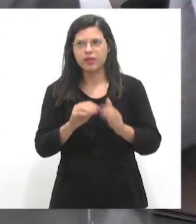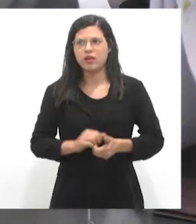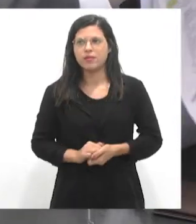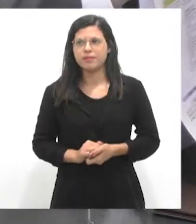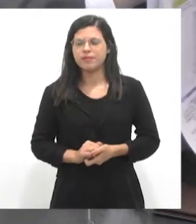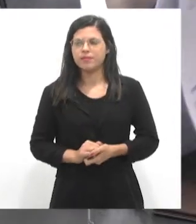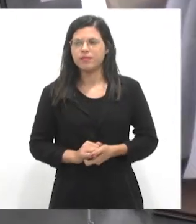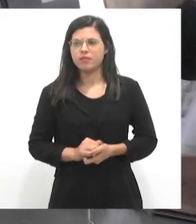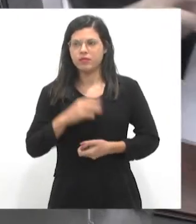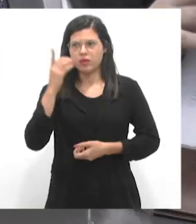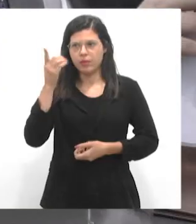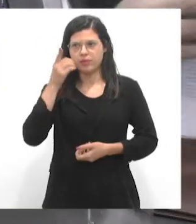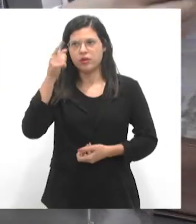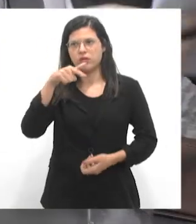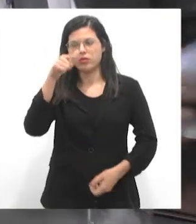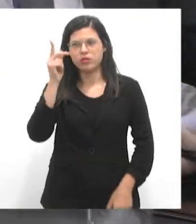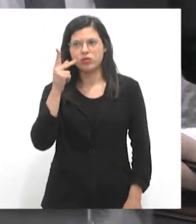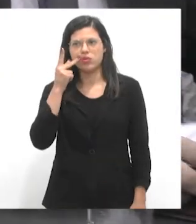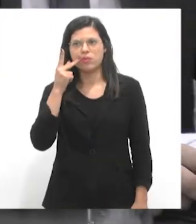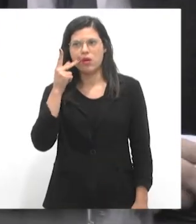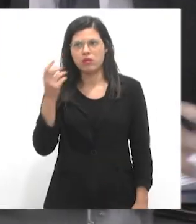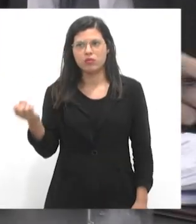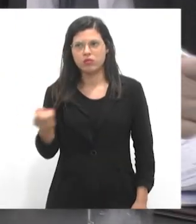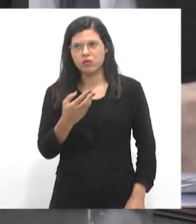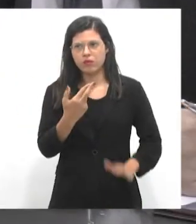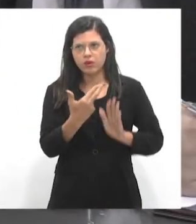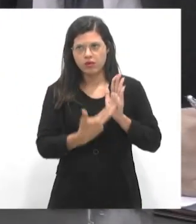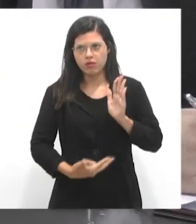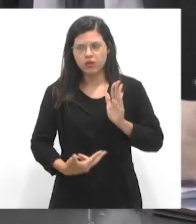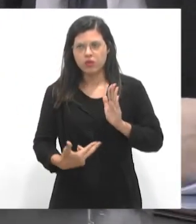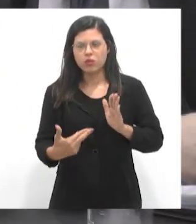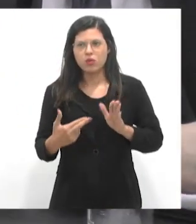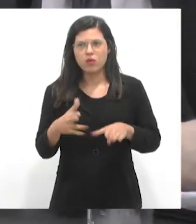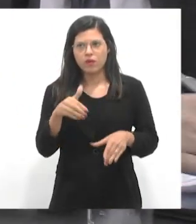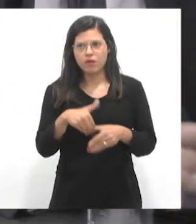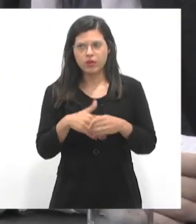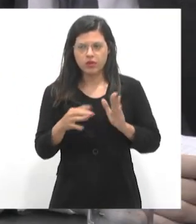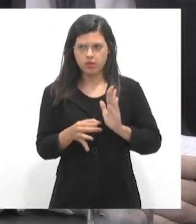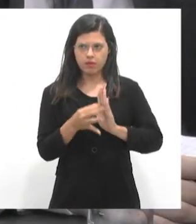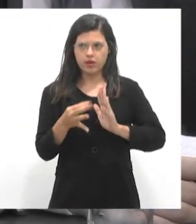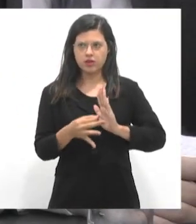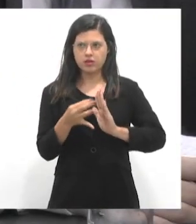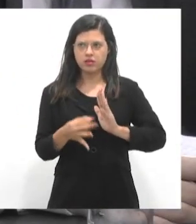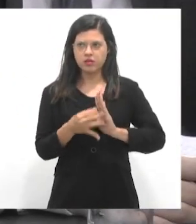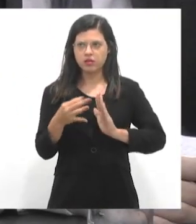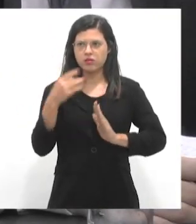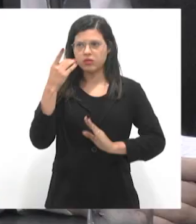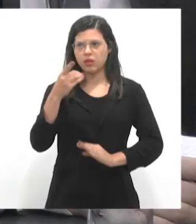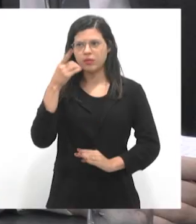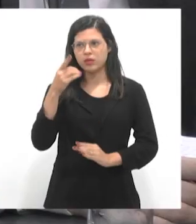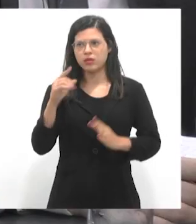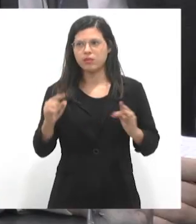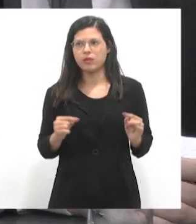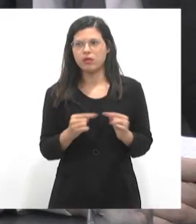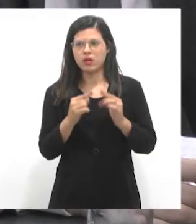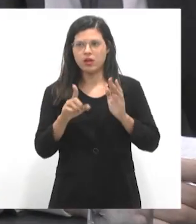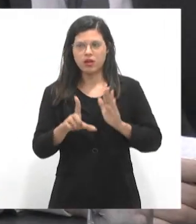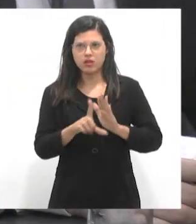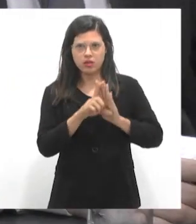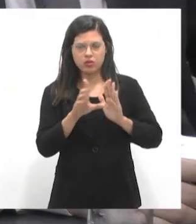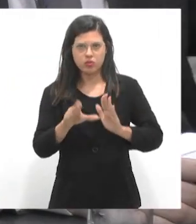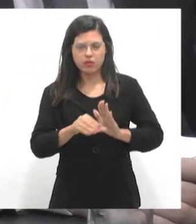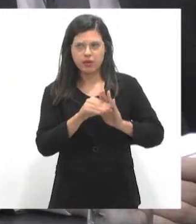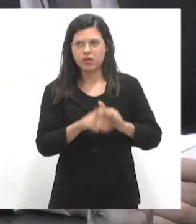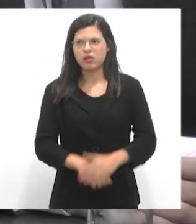designando o deputado Luiz Paulo como novo relator e votando o parecer do deputado pela legalidade com